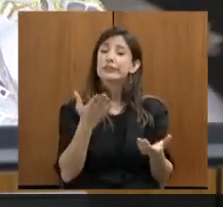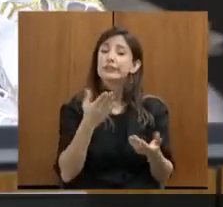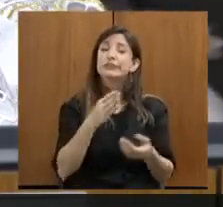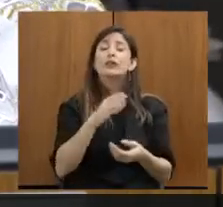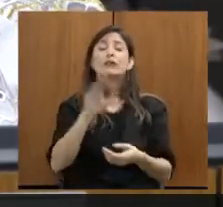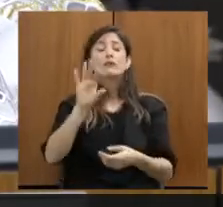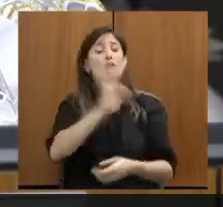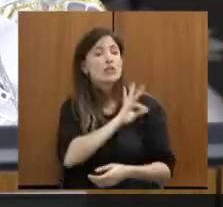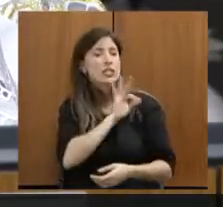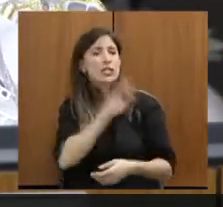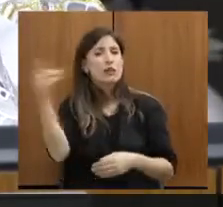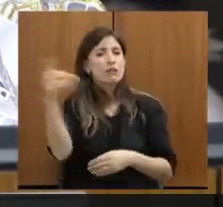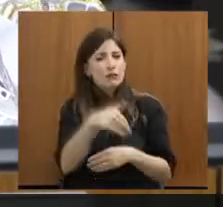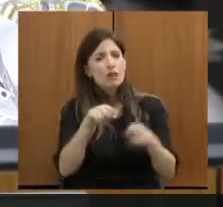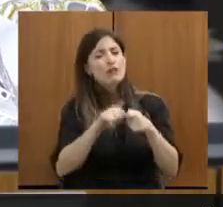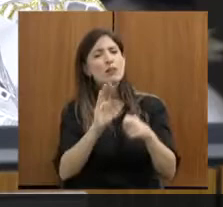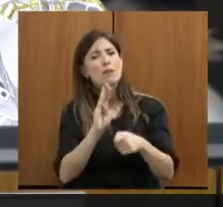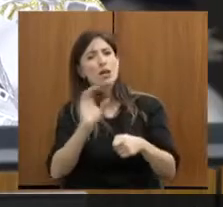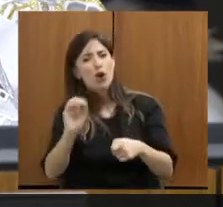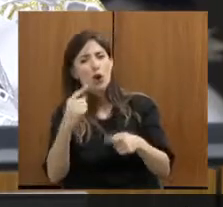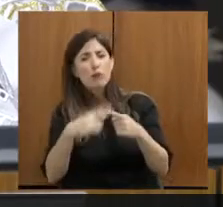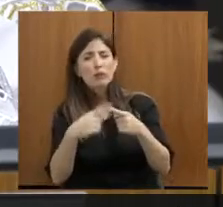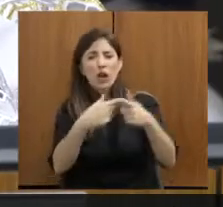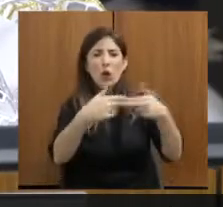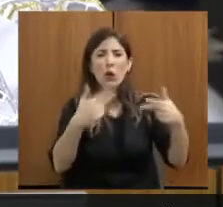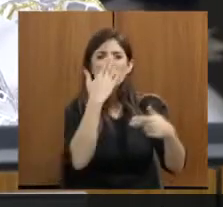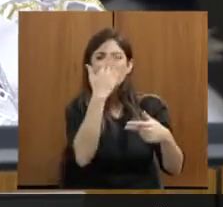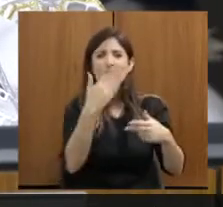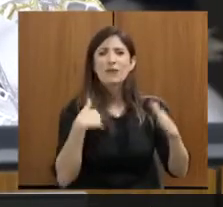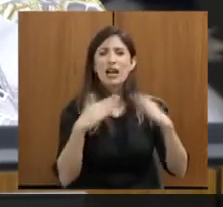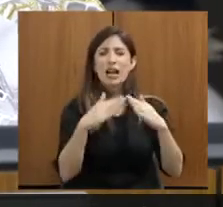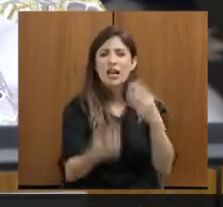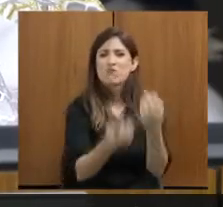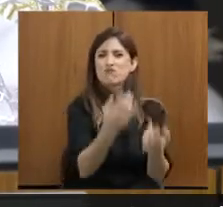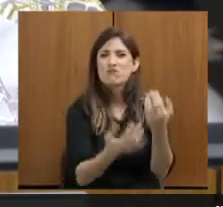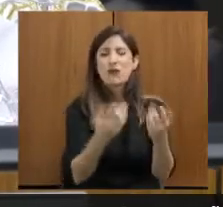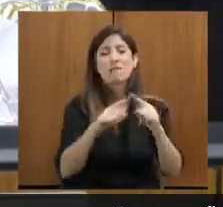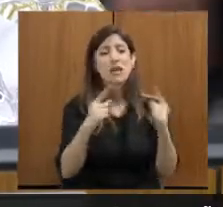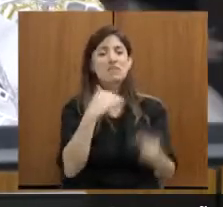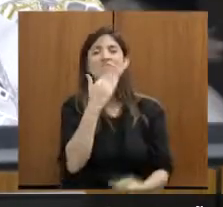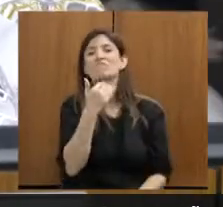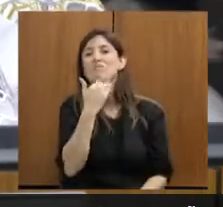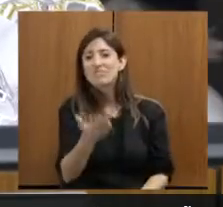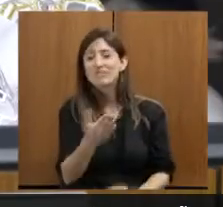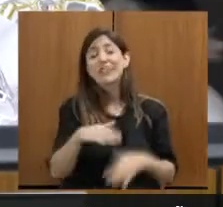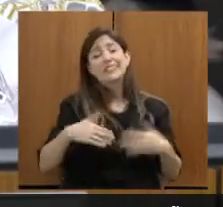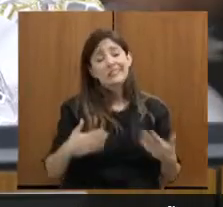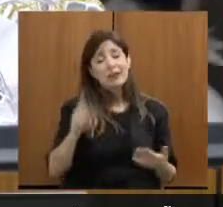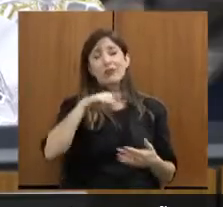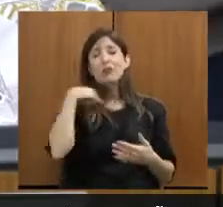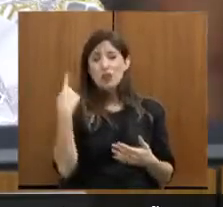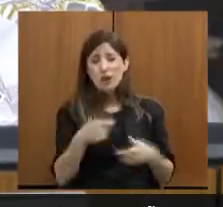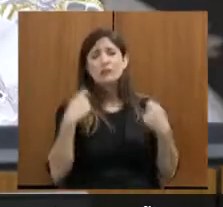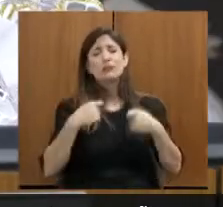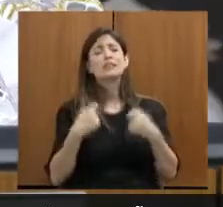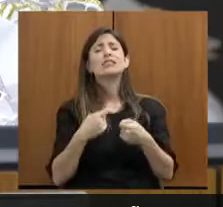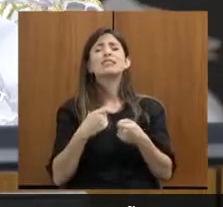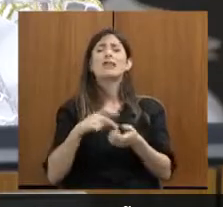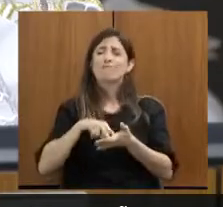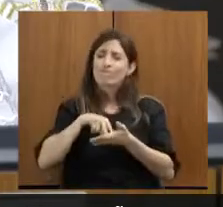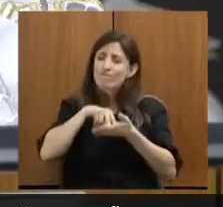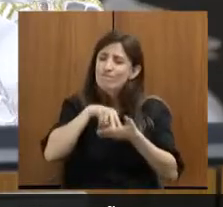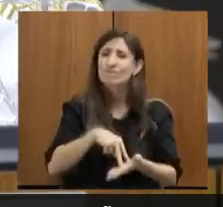assim nós temos que por nós próprios resistimos é nós é que temos que resistimos